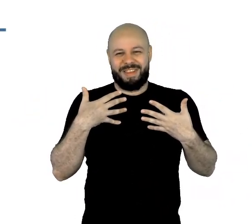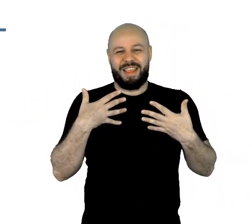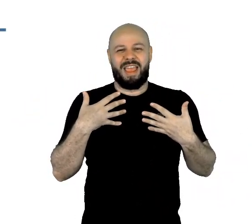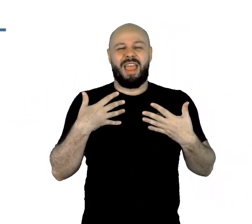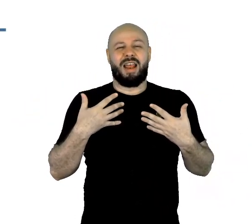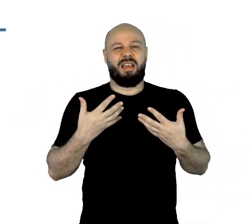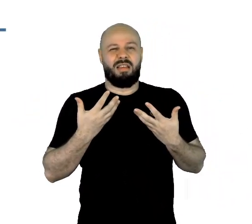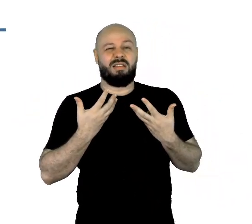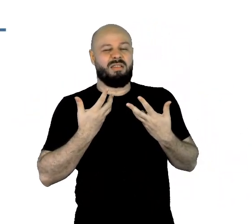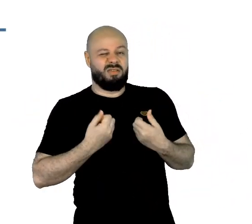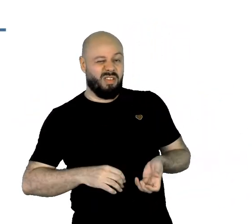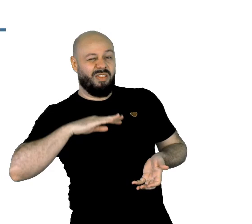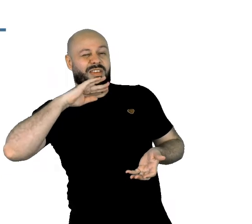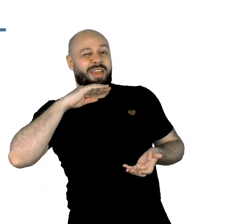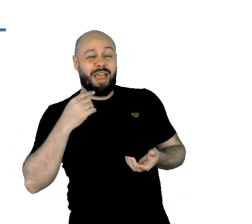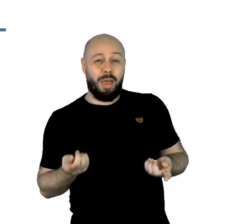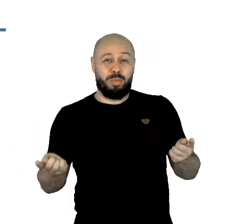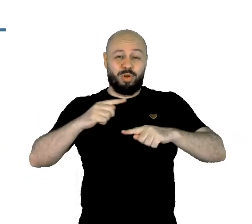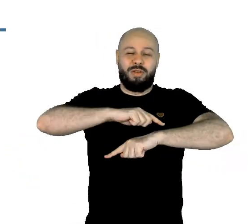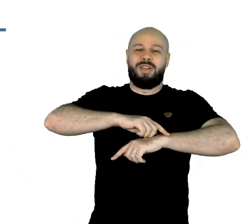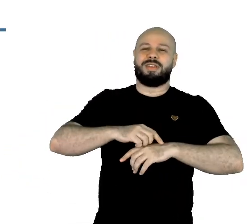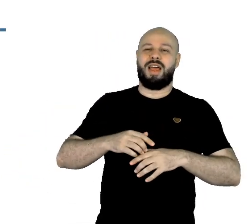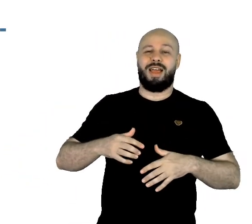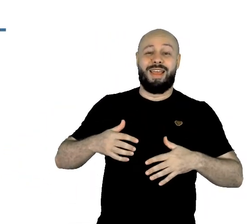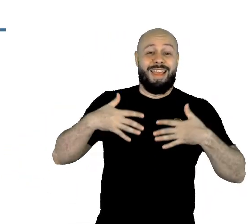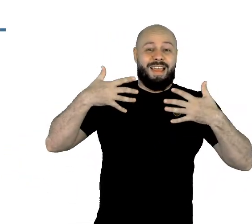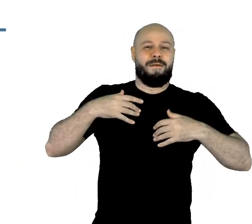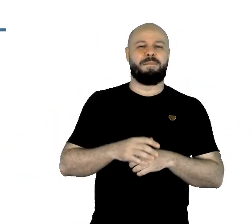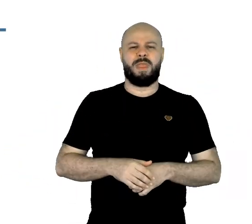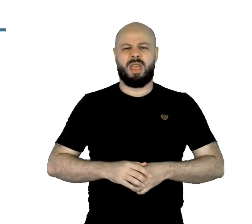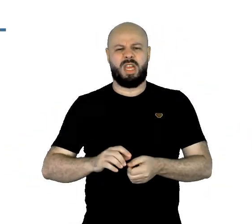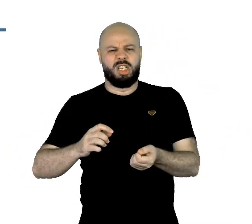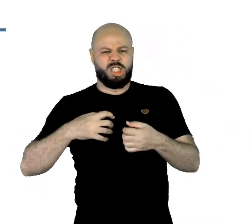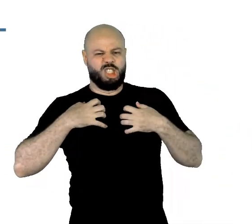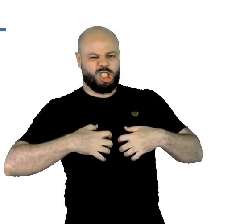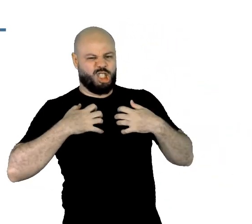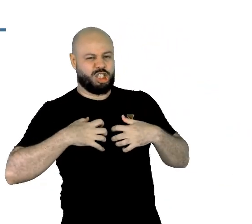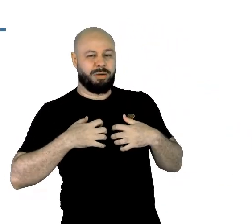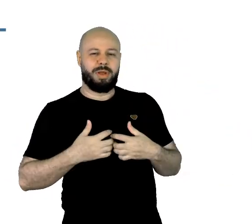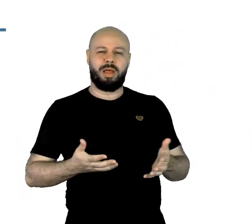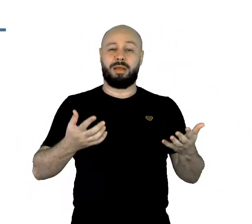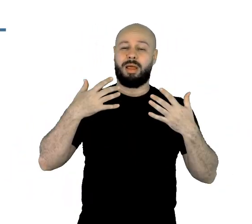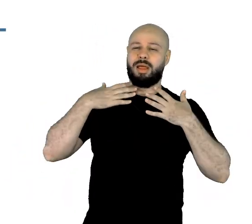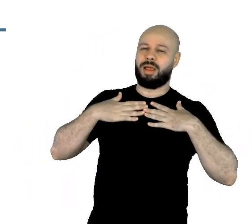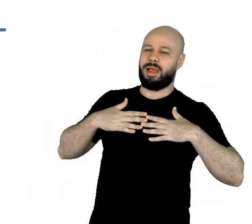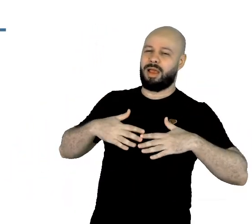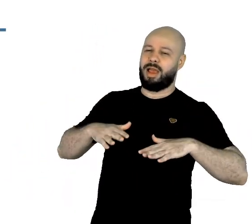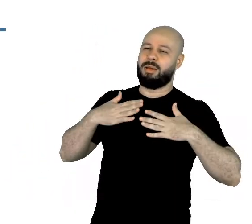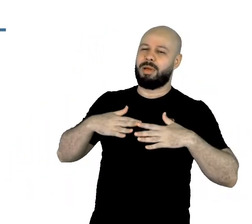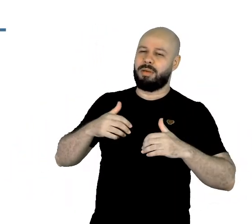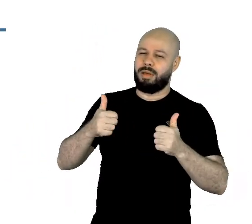estava animada. Irritada, calma, tranquila, sossegada.